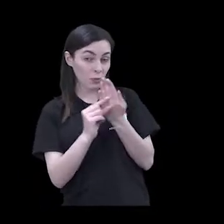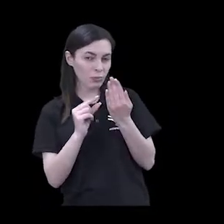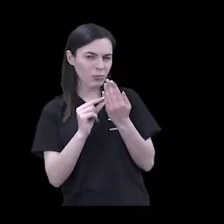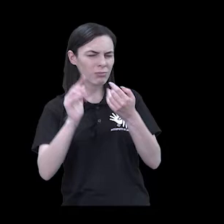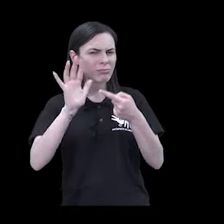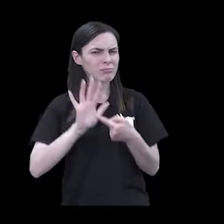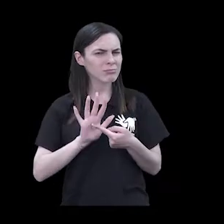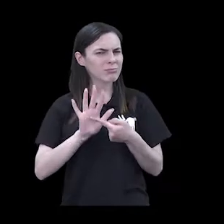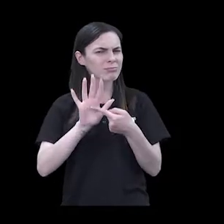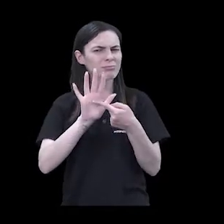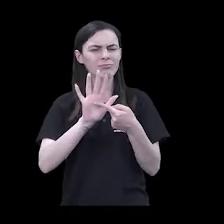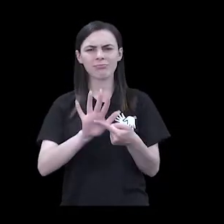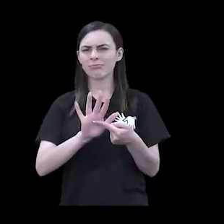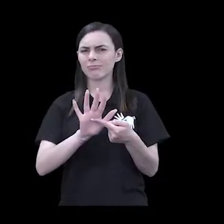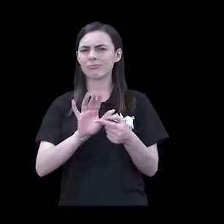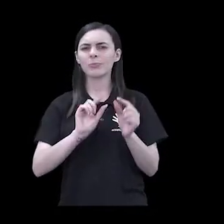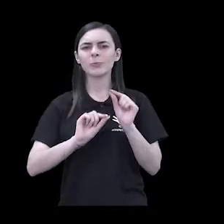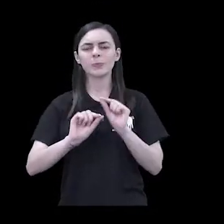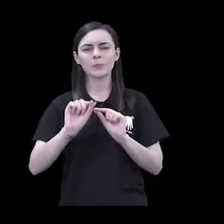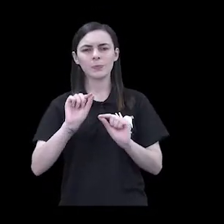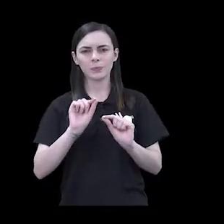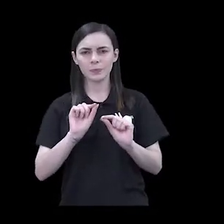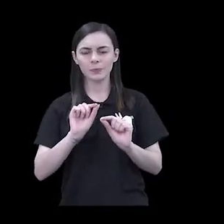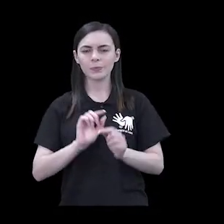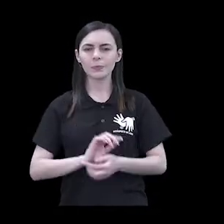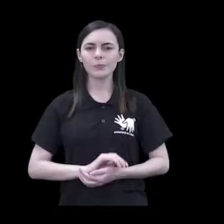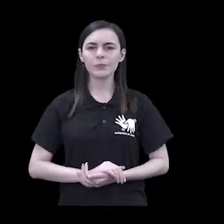Saint-Exupéry mostra